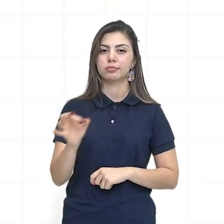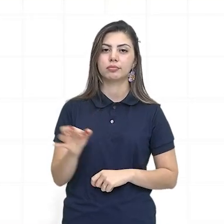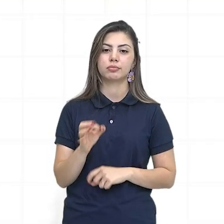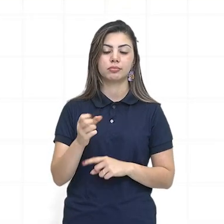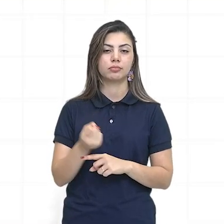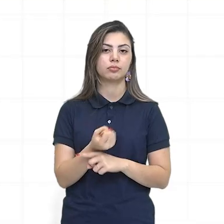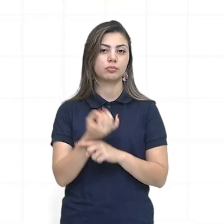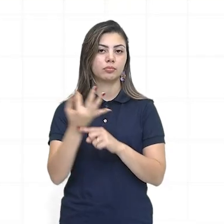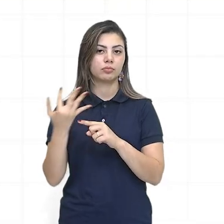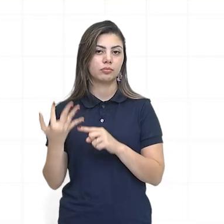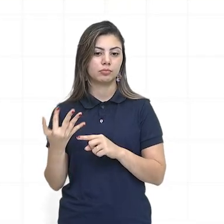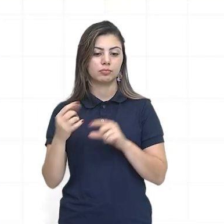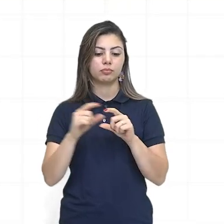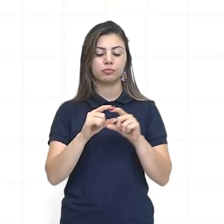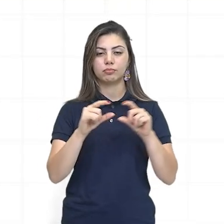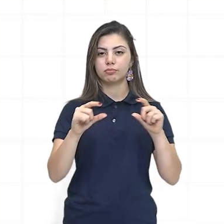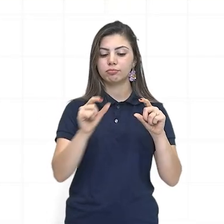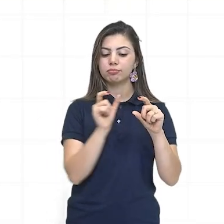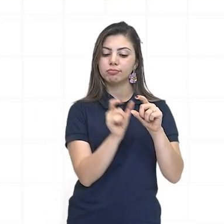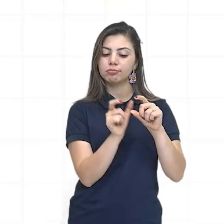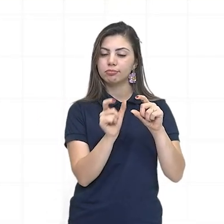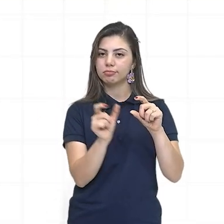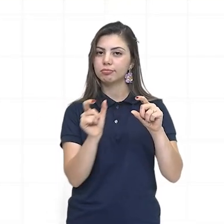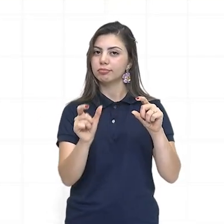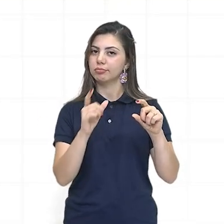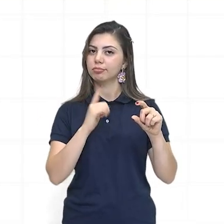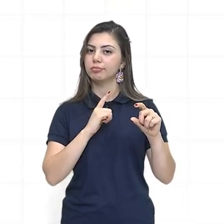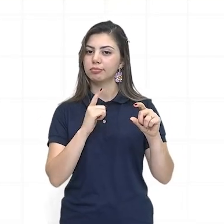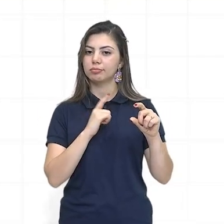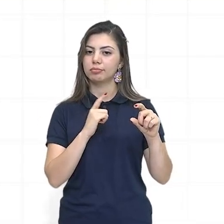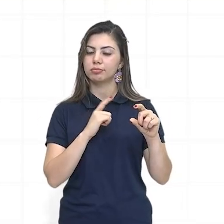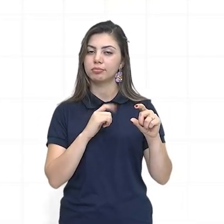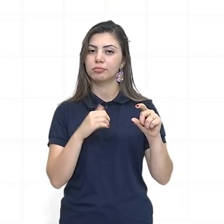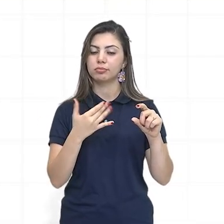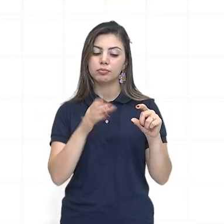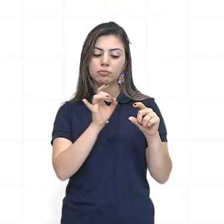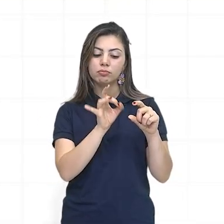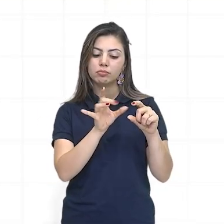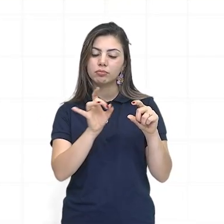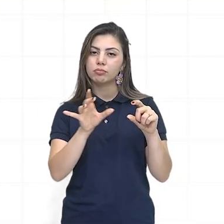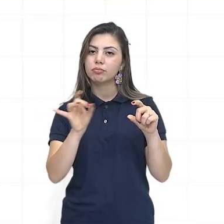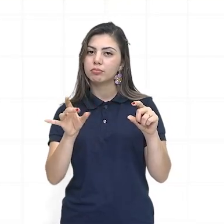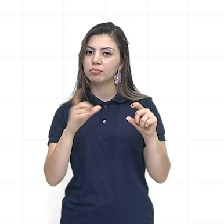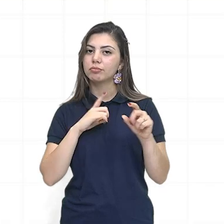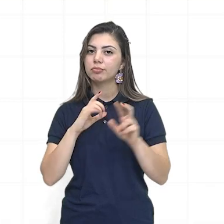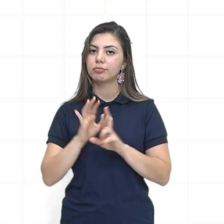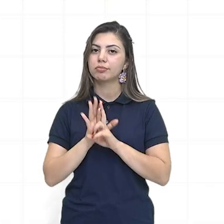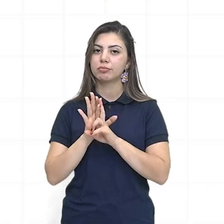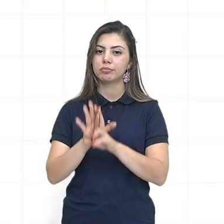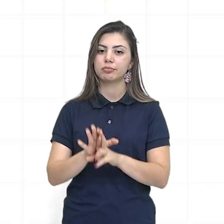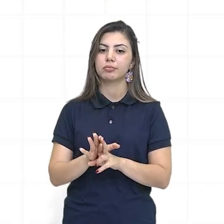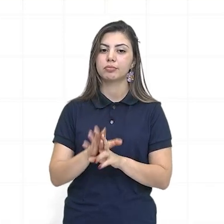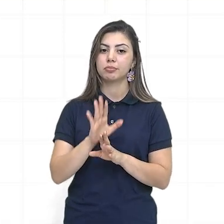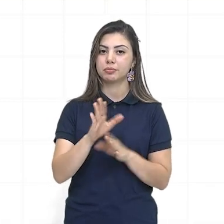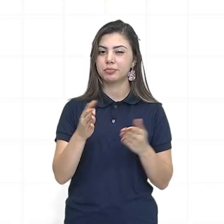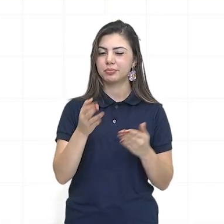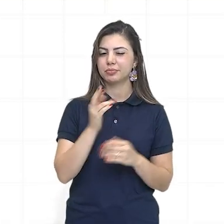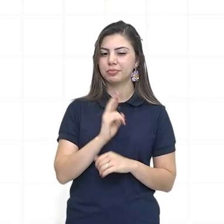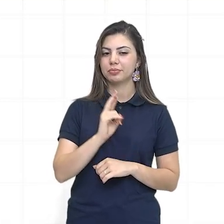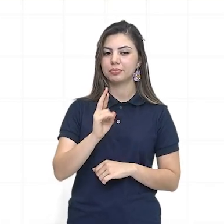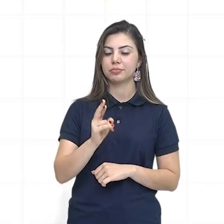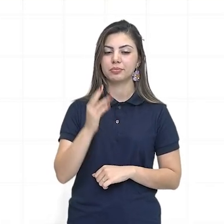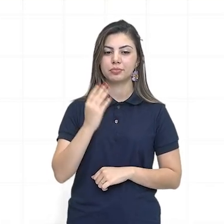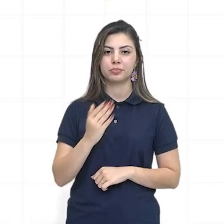né, posicional e, consequentemente, a quantidade de unidades que esse valor representa. Então vamos